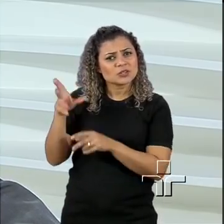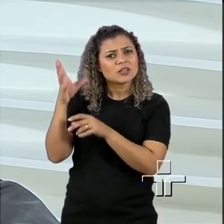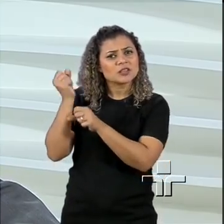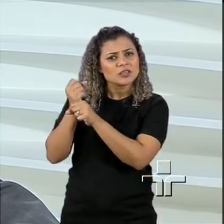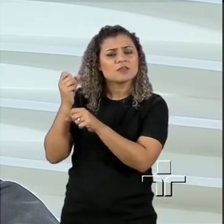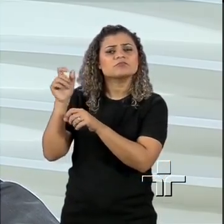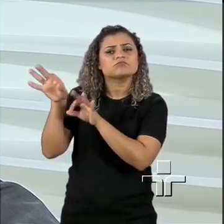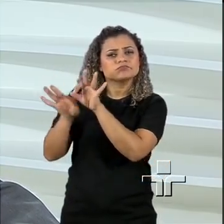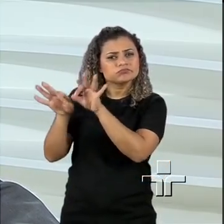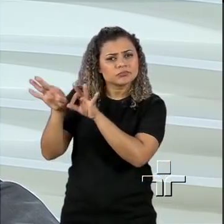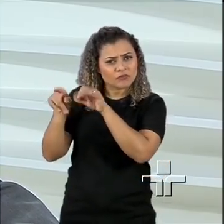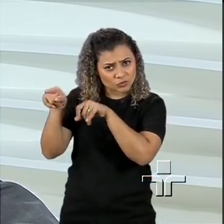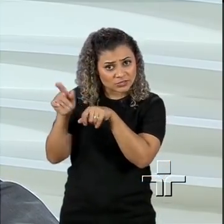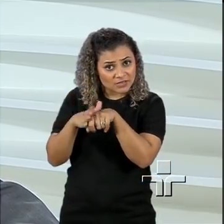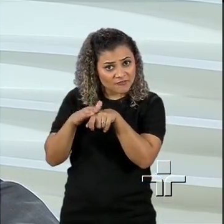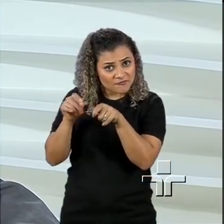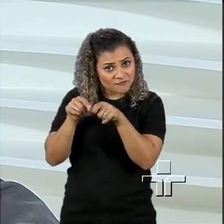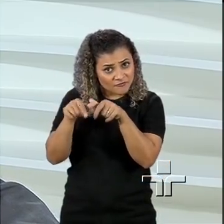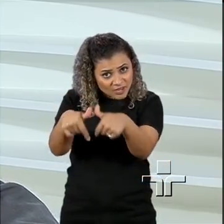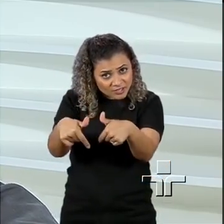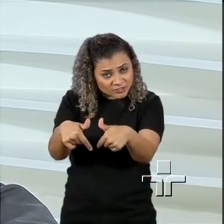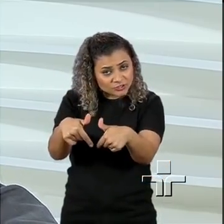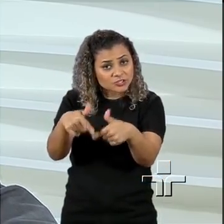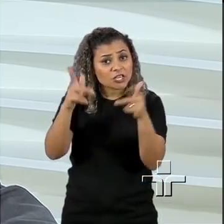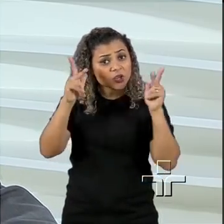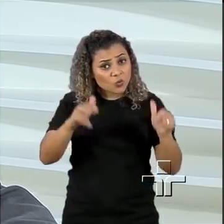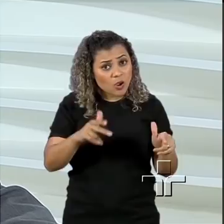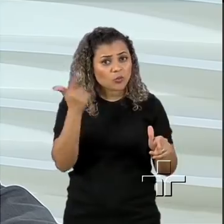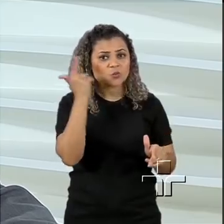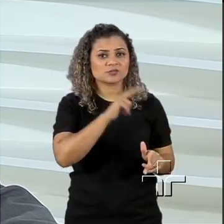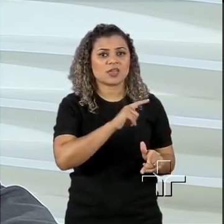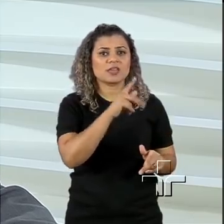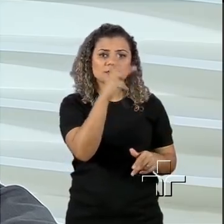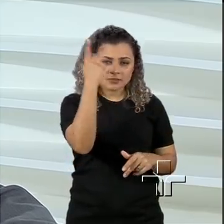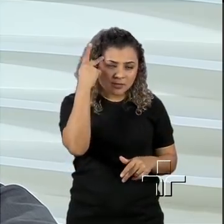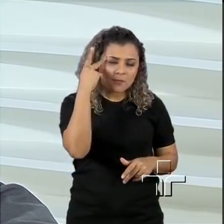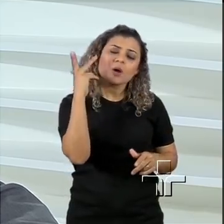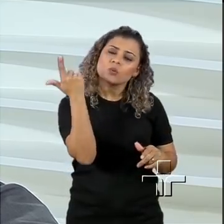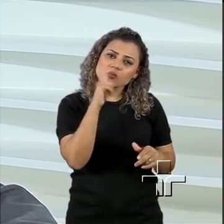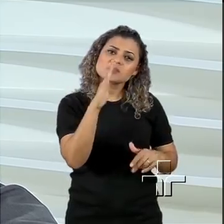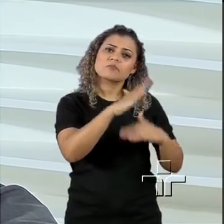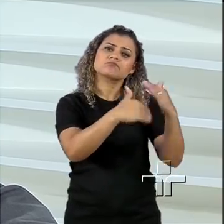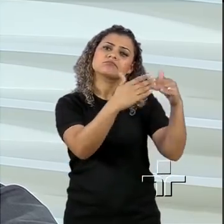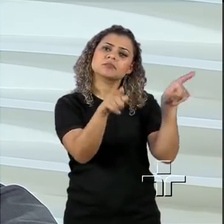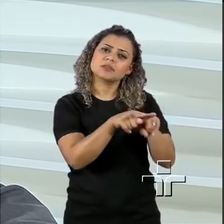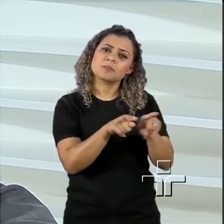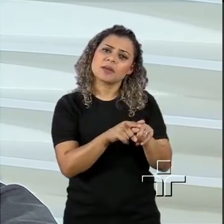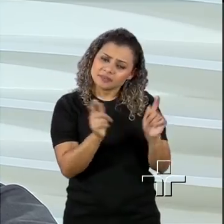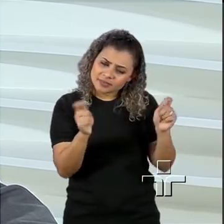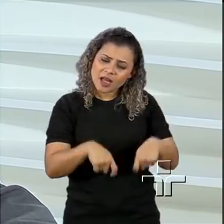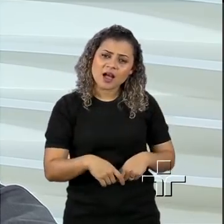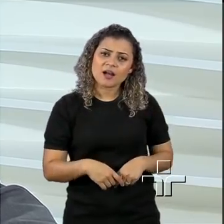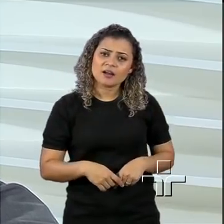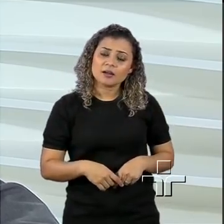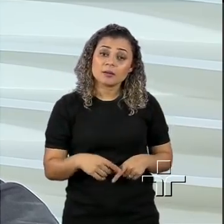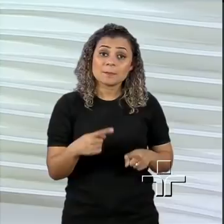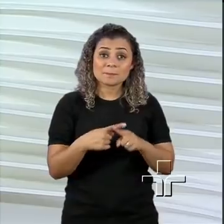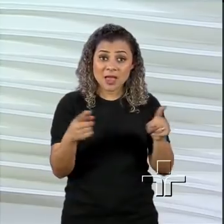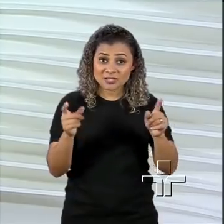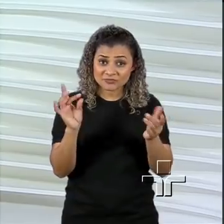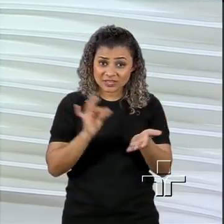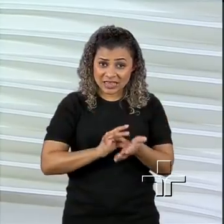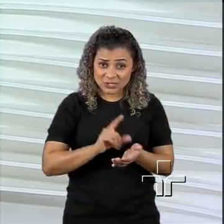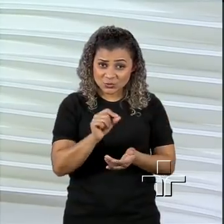orçamento do Estado de São Paulo. Sabe por quê, Rubens? Porque há uma sonegação sistêmica no Estado de São Paulo, de forma admitida pelo atual